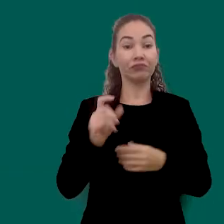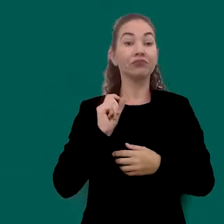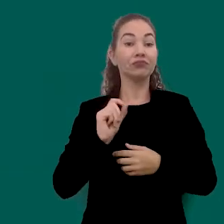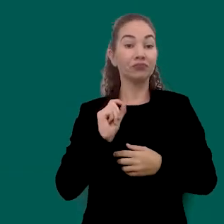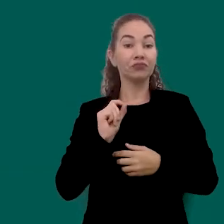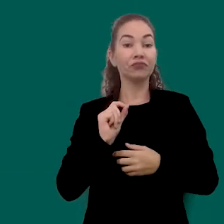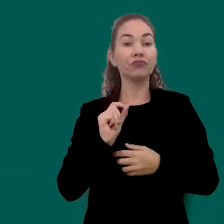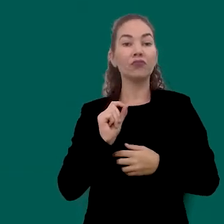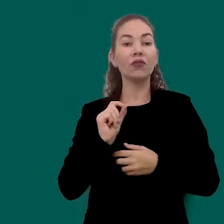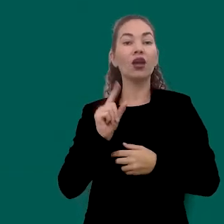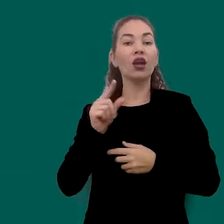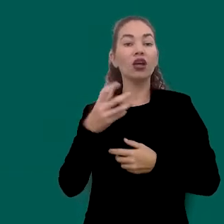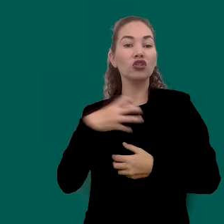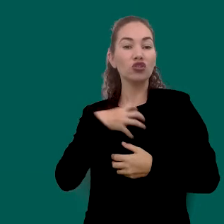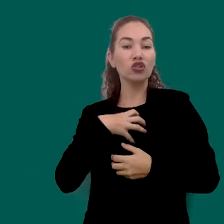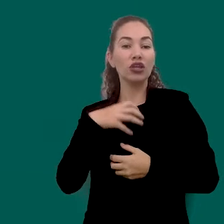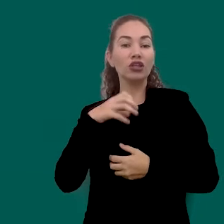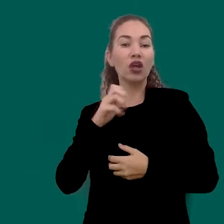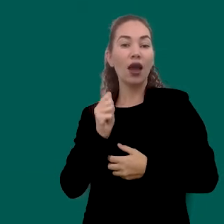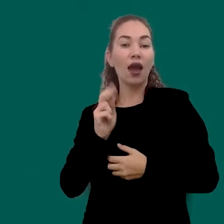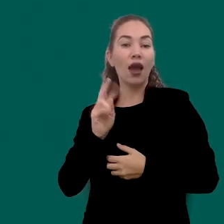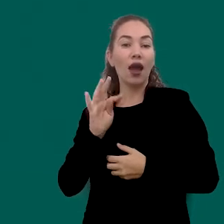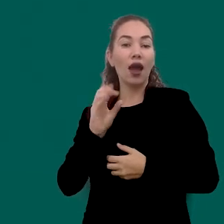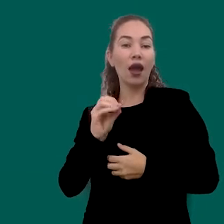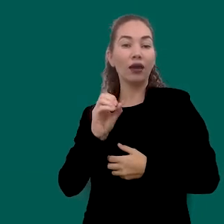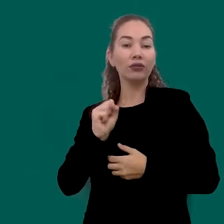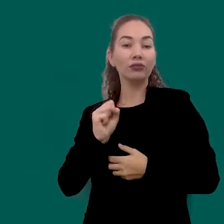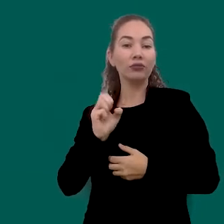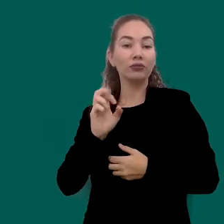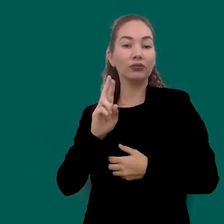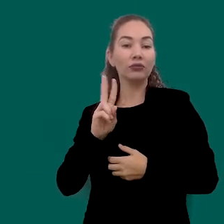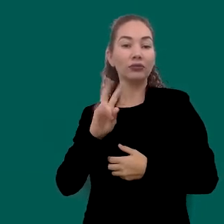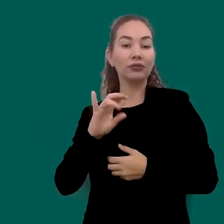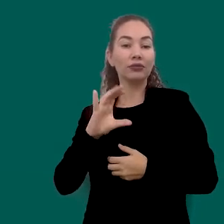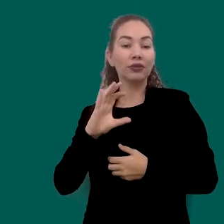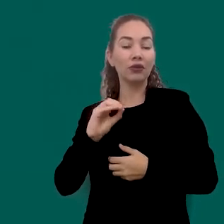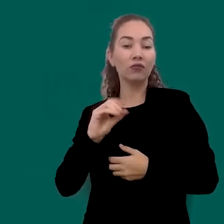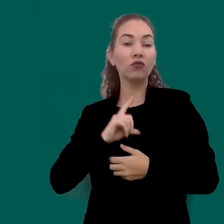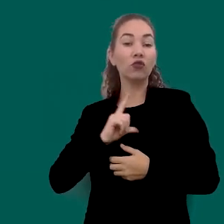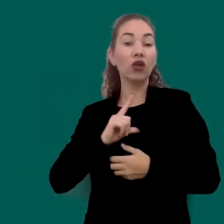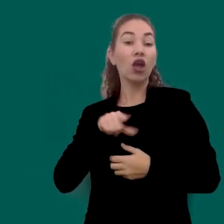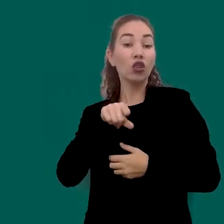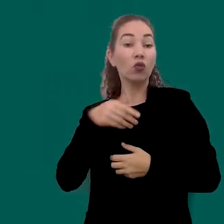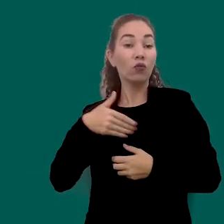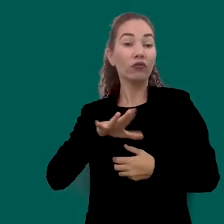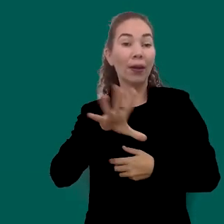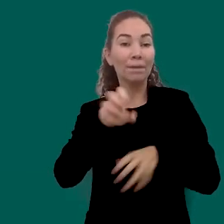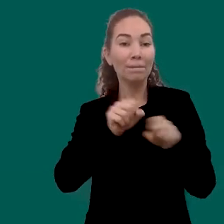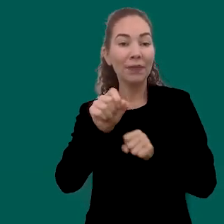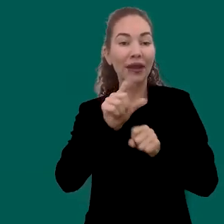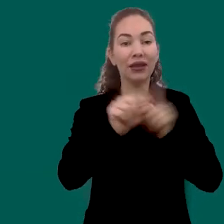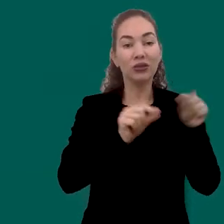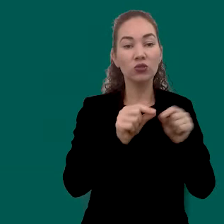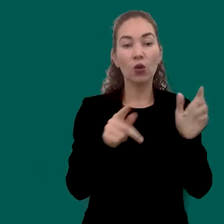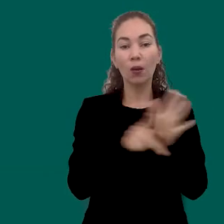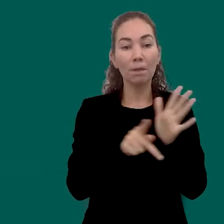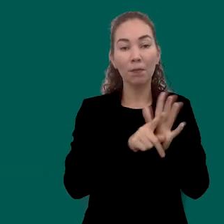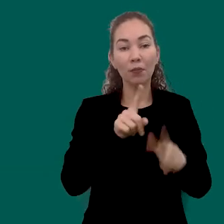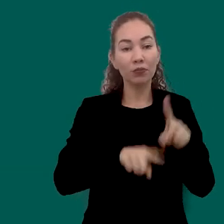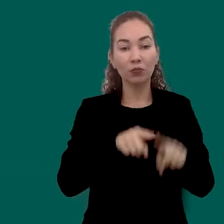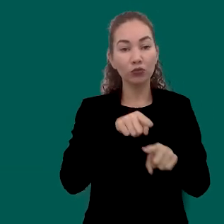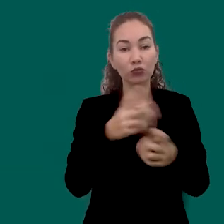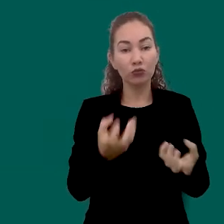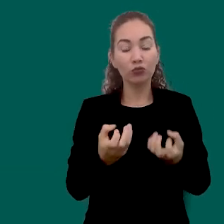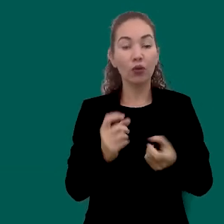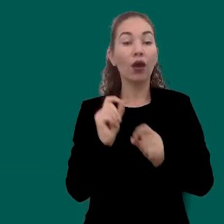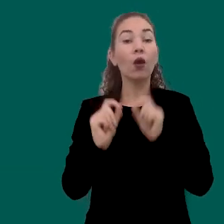trouxe para o autosserviço algo do tipo, olha o volume de mercadoria de mercadorias que estão chegando, como a gente abastece elas, foto